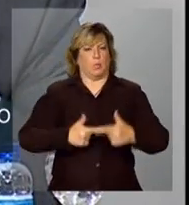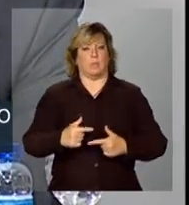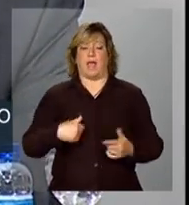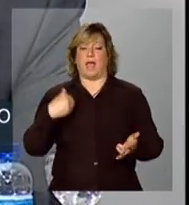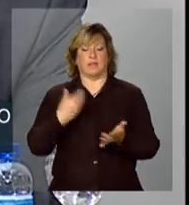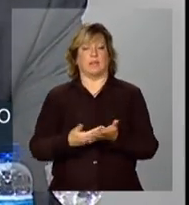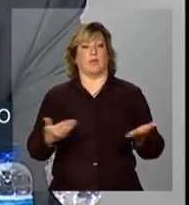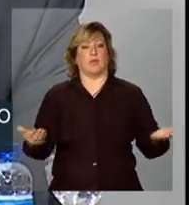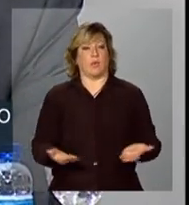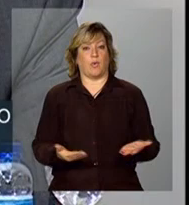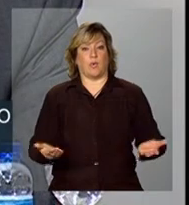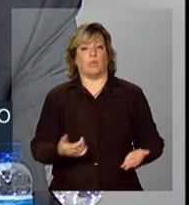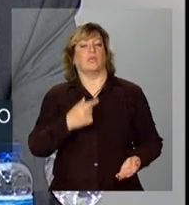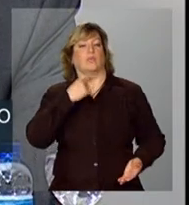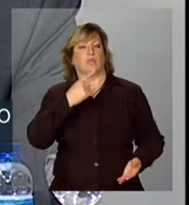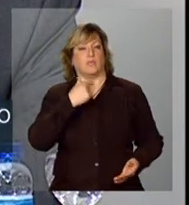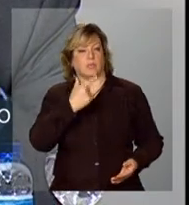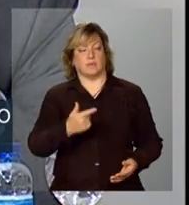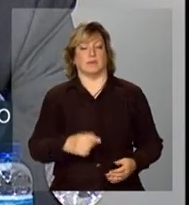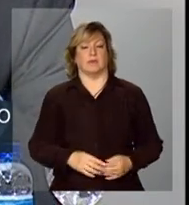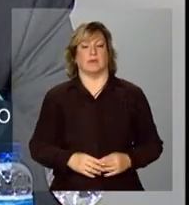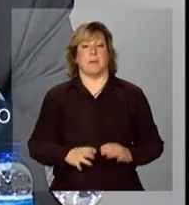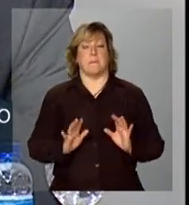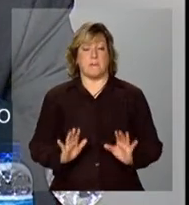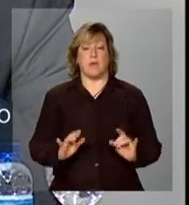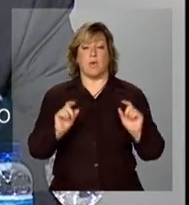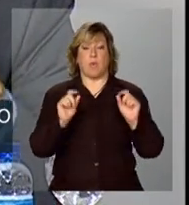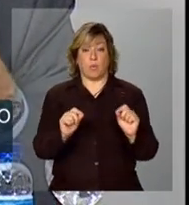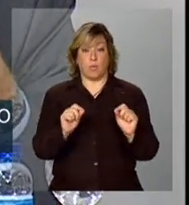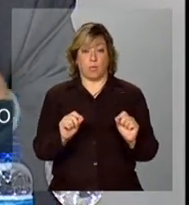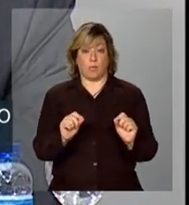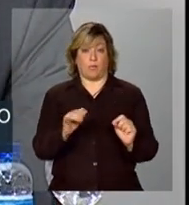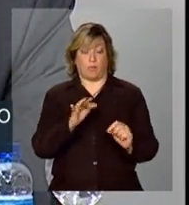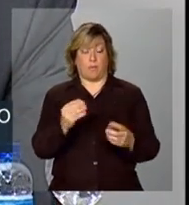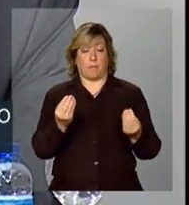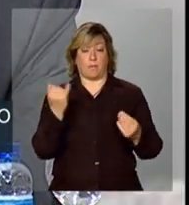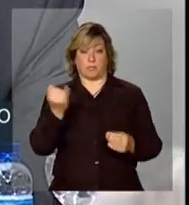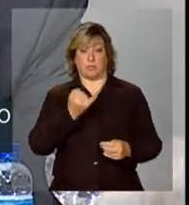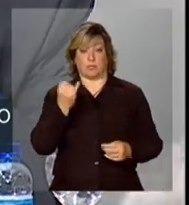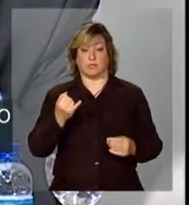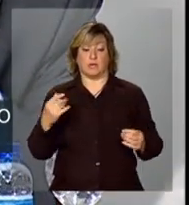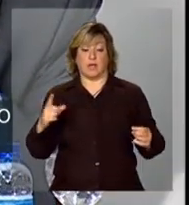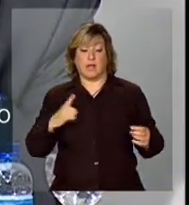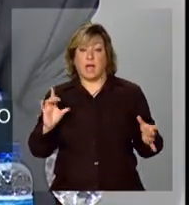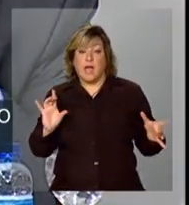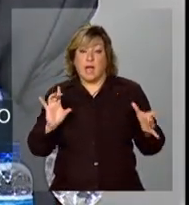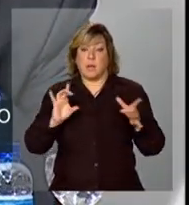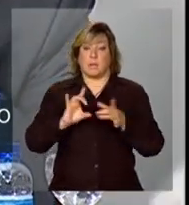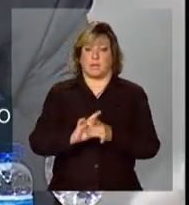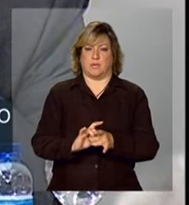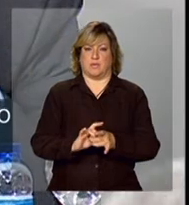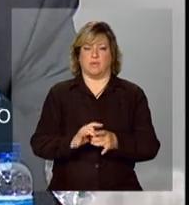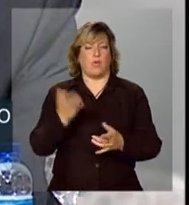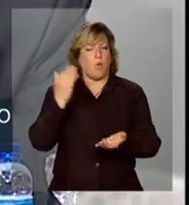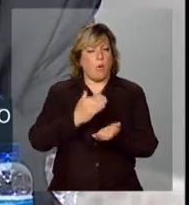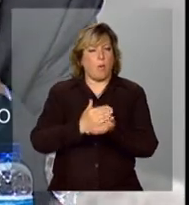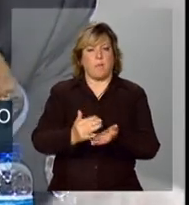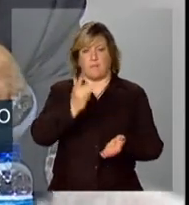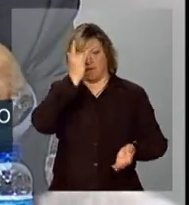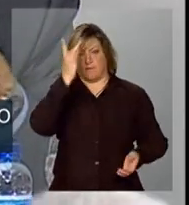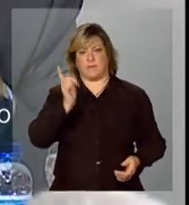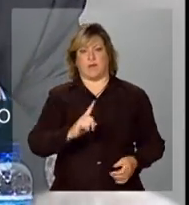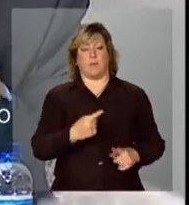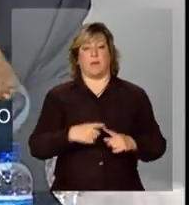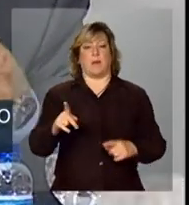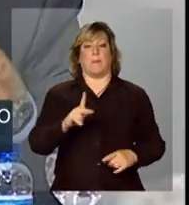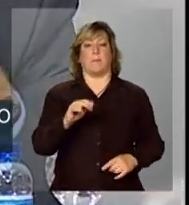hoje. Mas o que foi muito importante é a gente se aproximar, e não foi fácil no início, claro, como o próprio Paulo